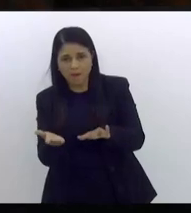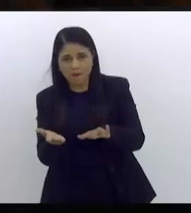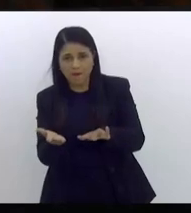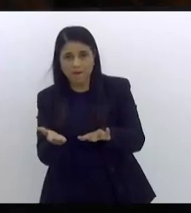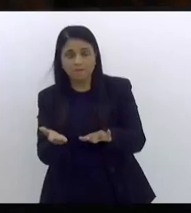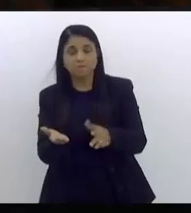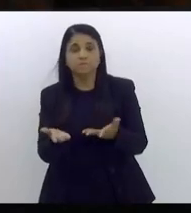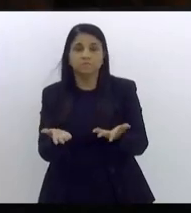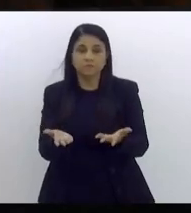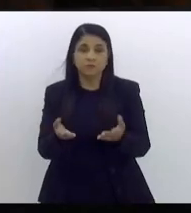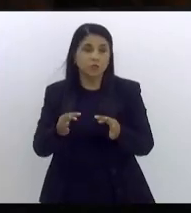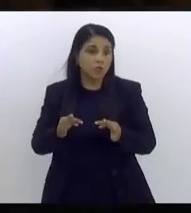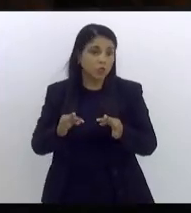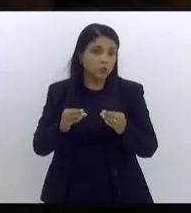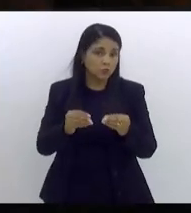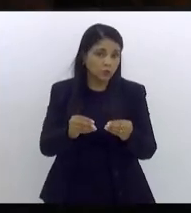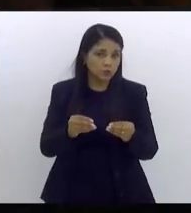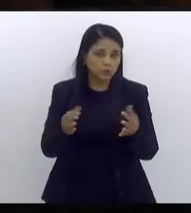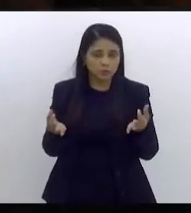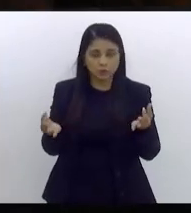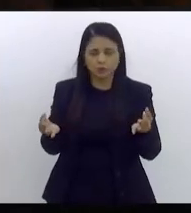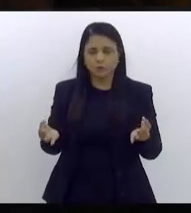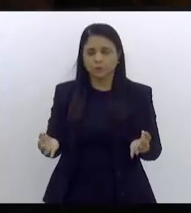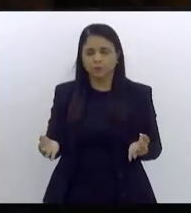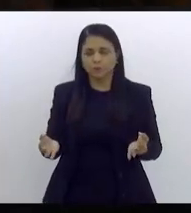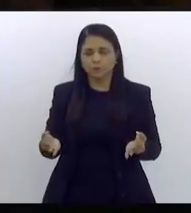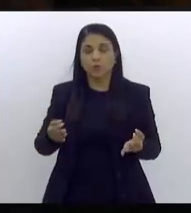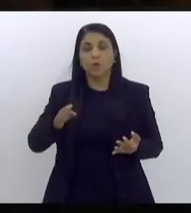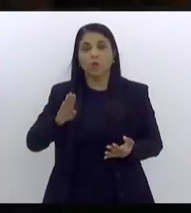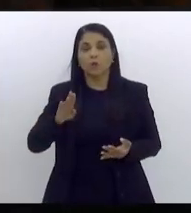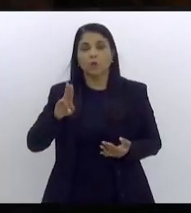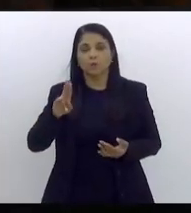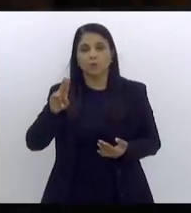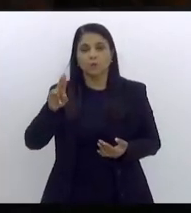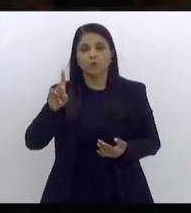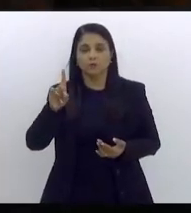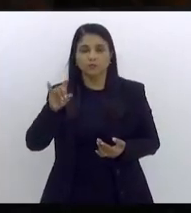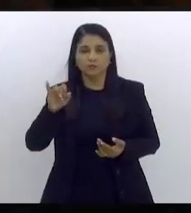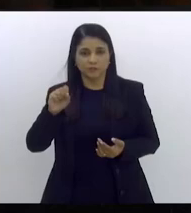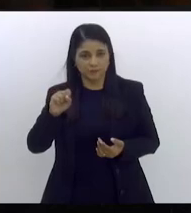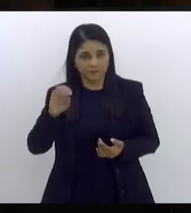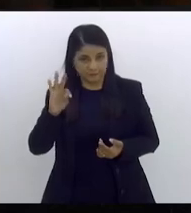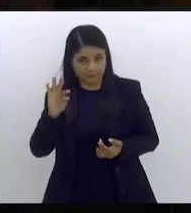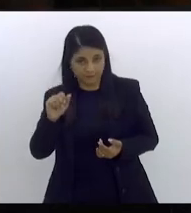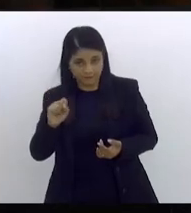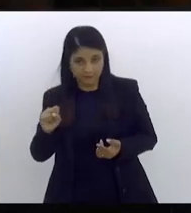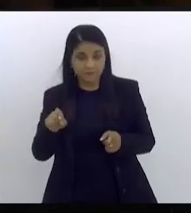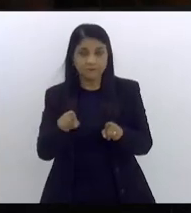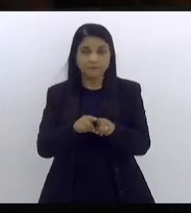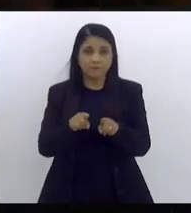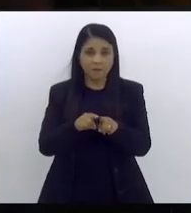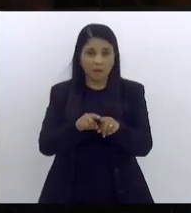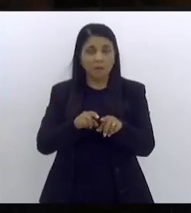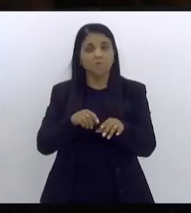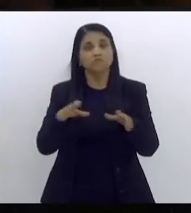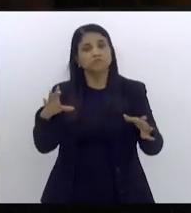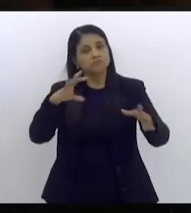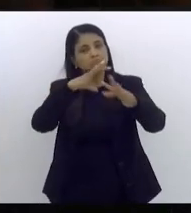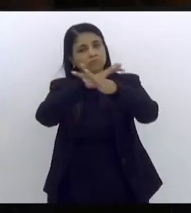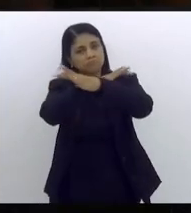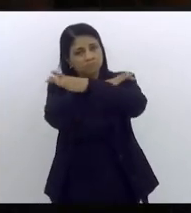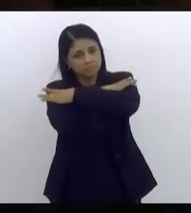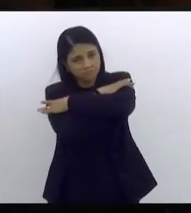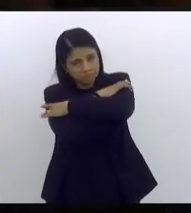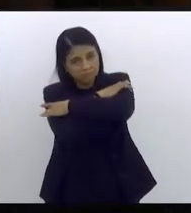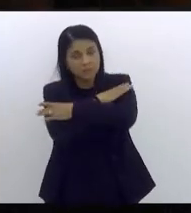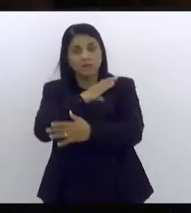que valer para os budistas, valer para todo mundo, inclusive para os candomblecistas.